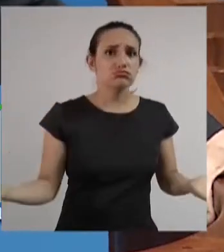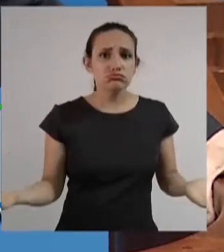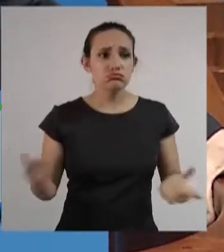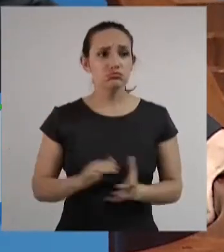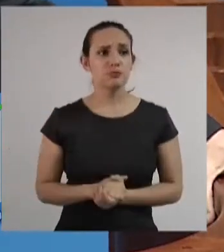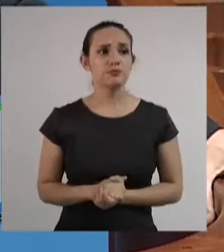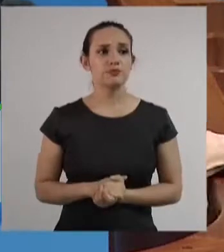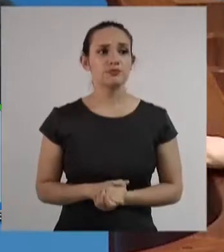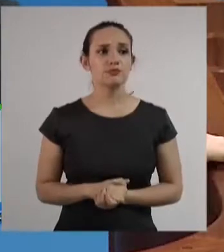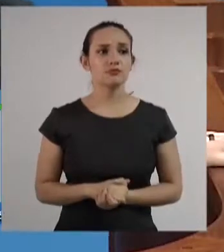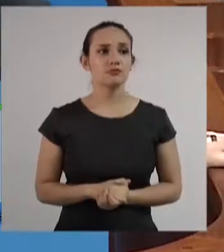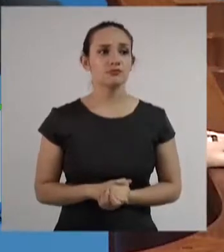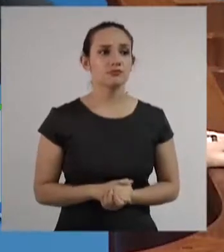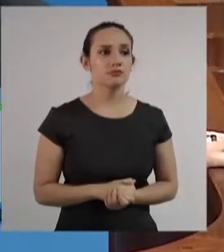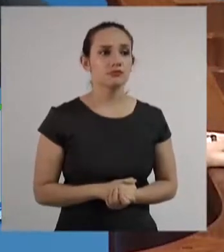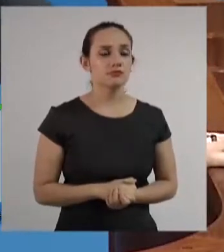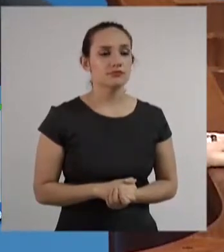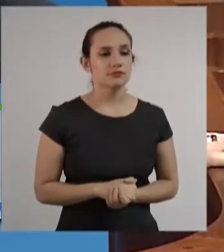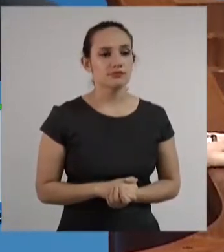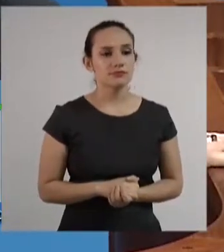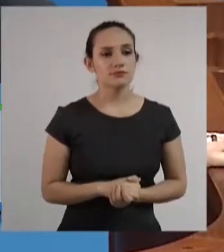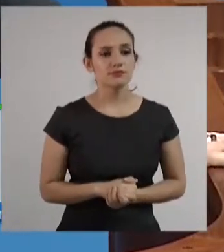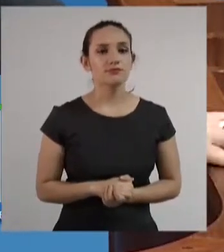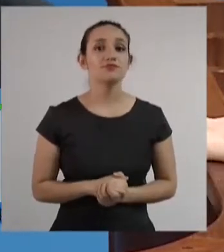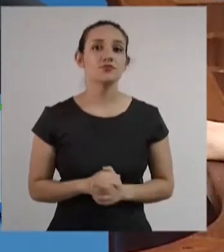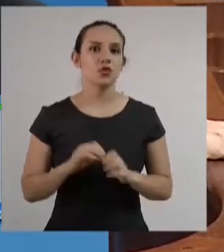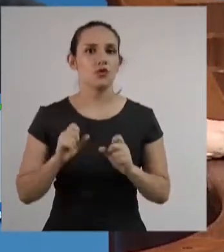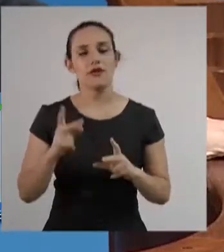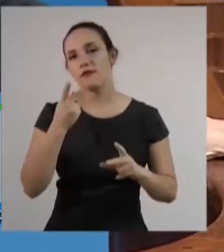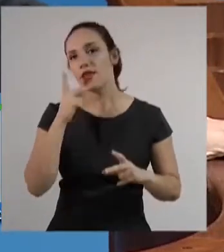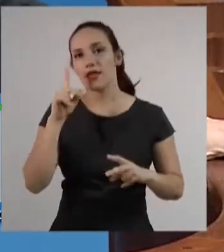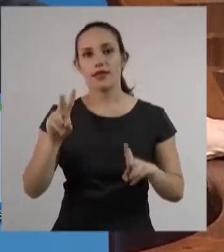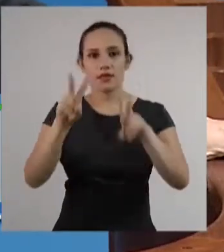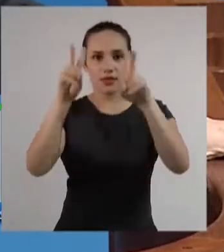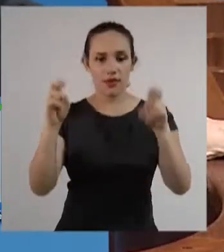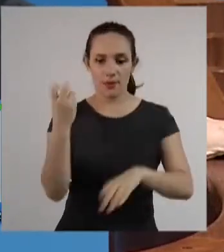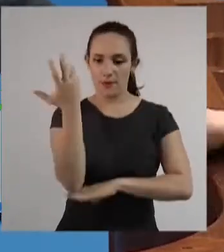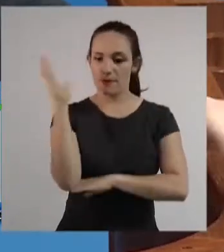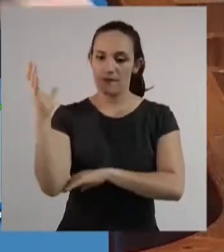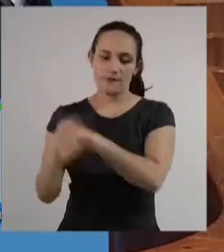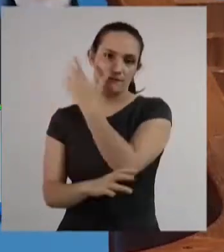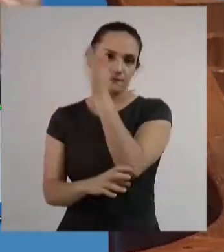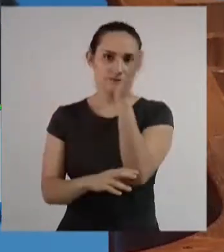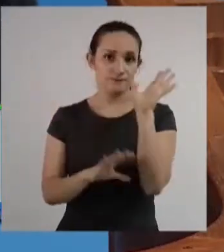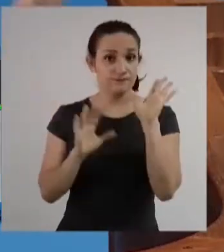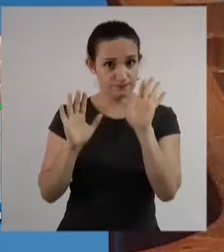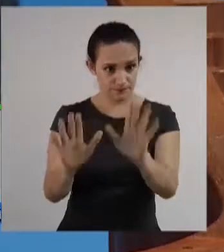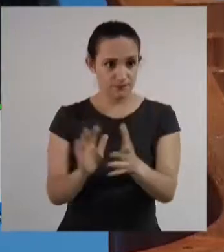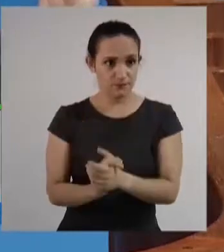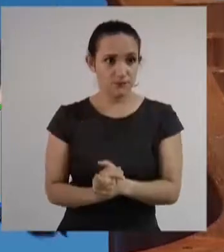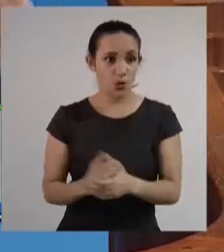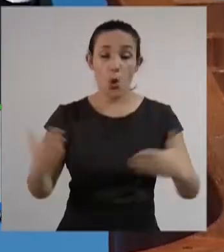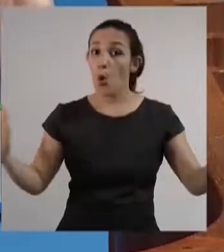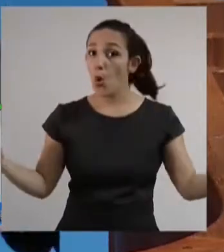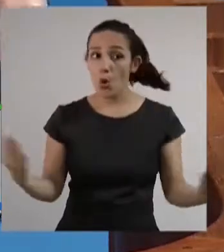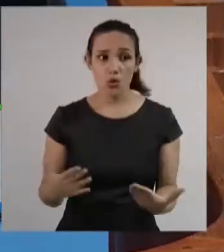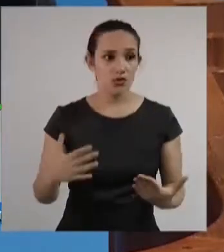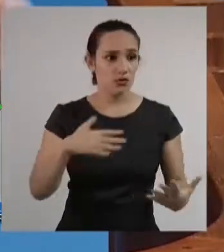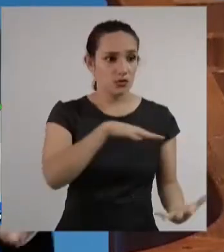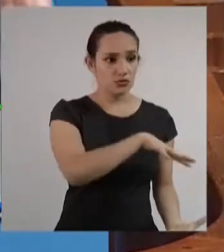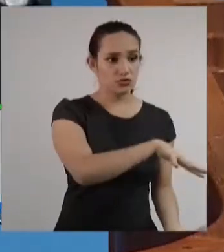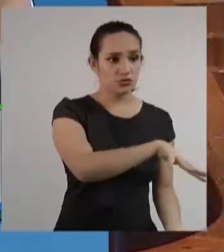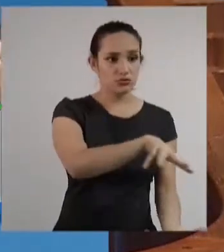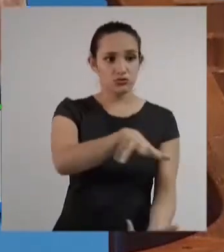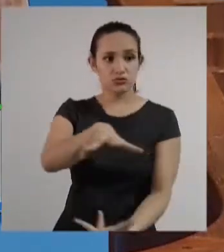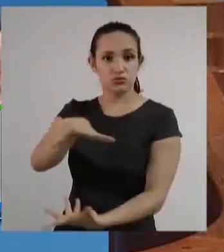Na verdade, exatamente, aí tem a questão do meio ambiente. Hoje, o mundo inteiro